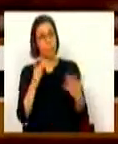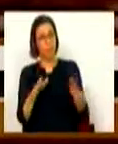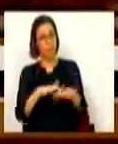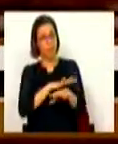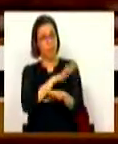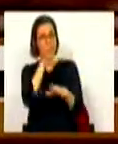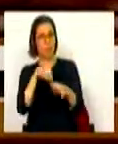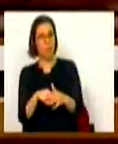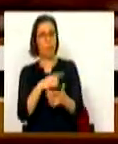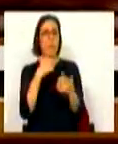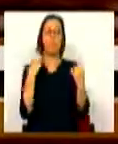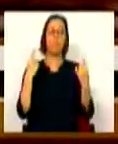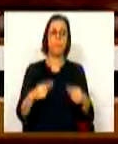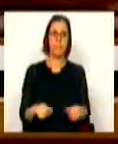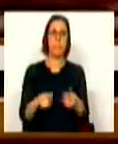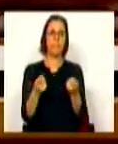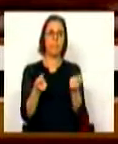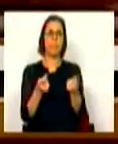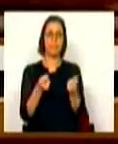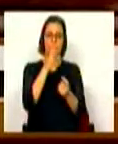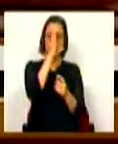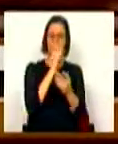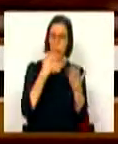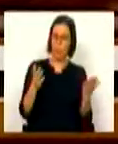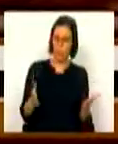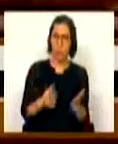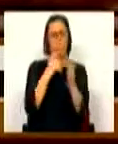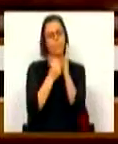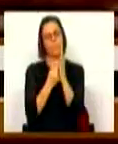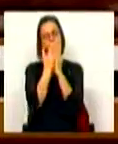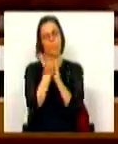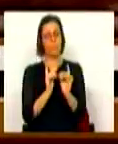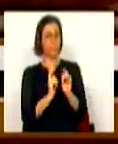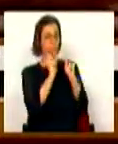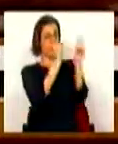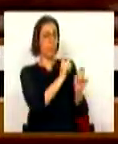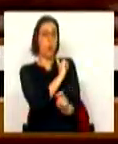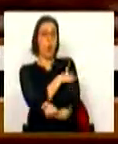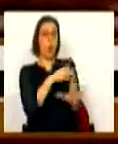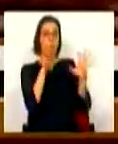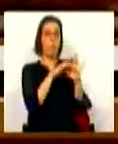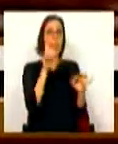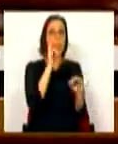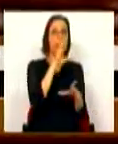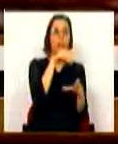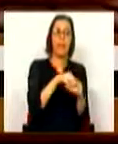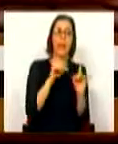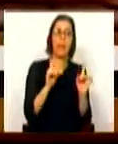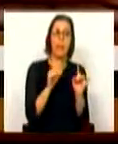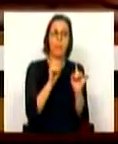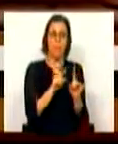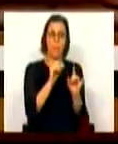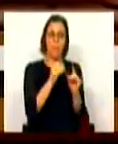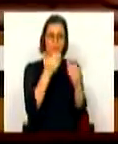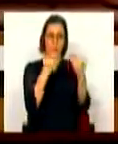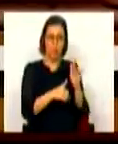Administração Interna tem, pela organização do Governo, um conjunto de atribuições em matéria de segurança interna, mas esse é o